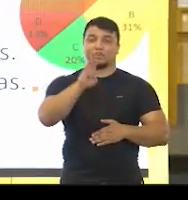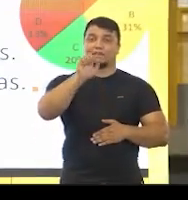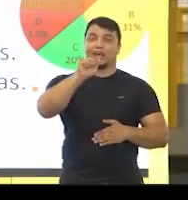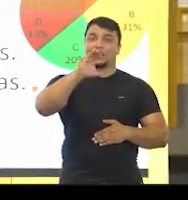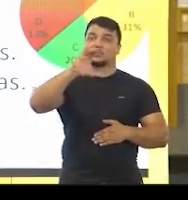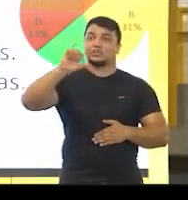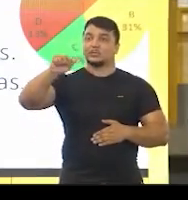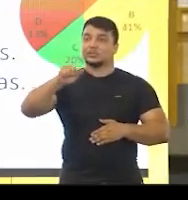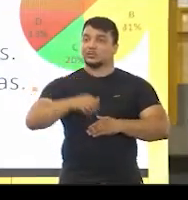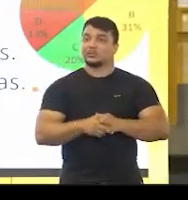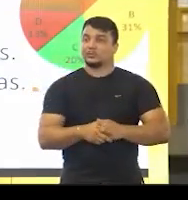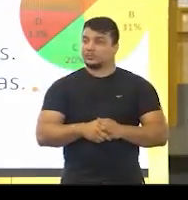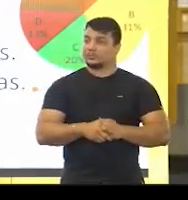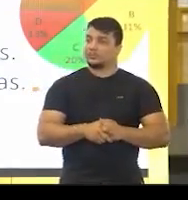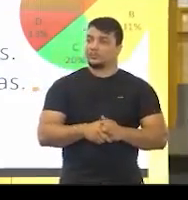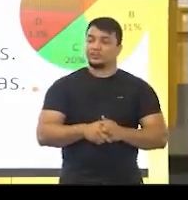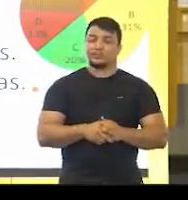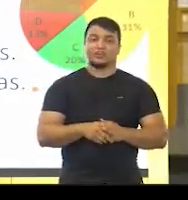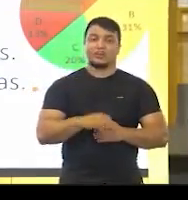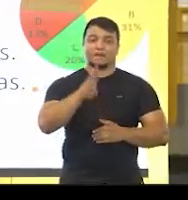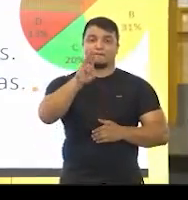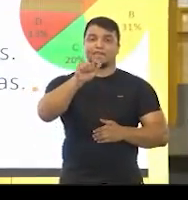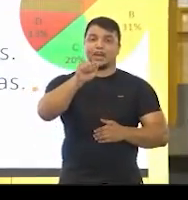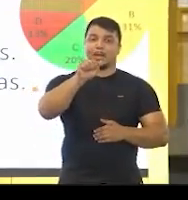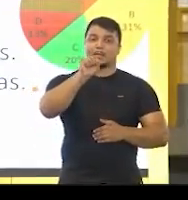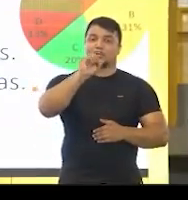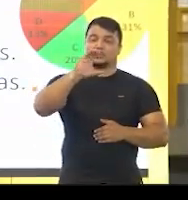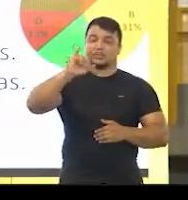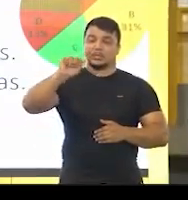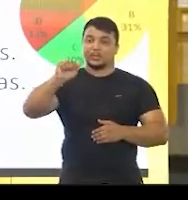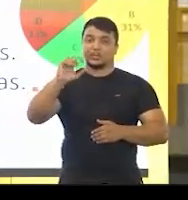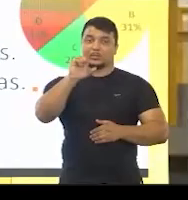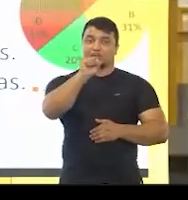Bacias sedimentares, anota. Bacias sedimentares.